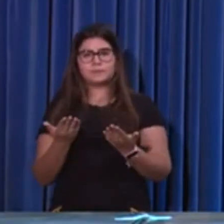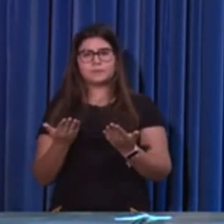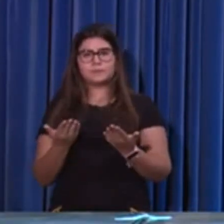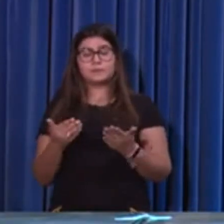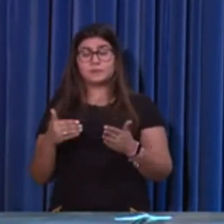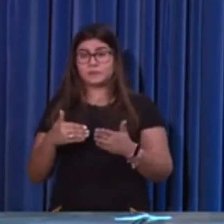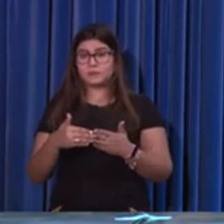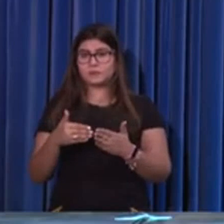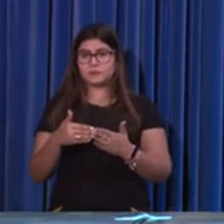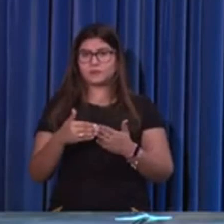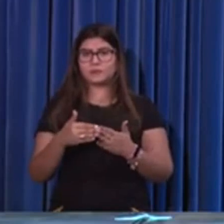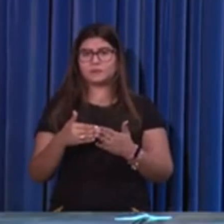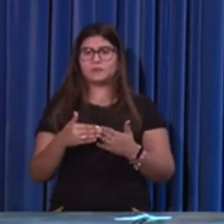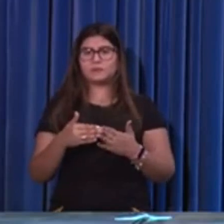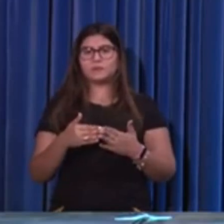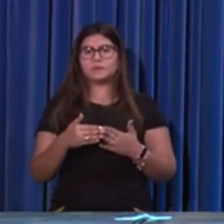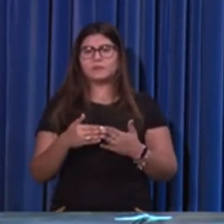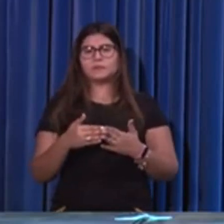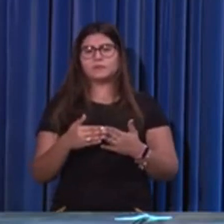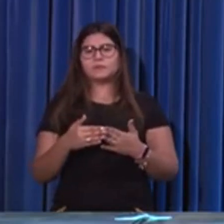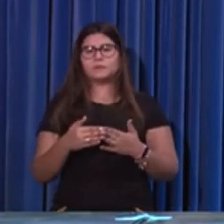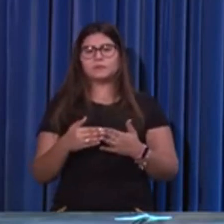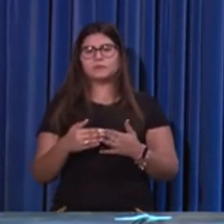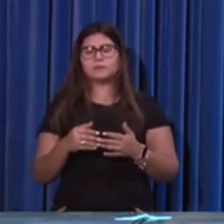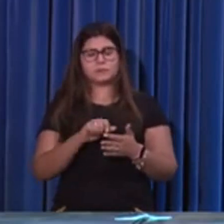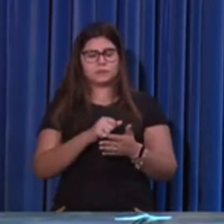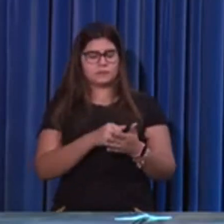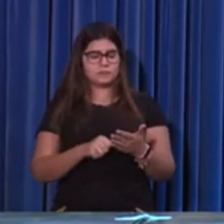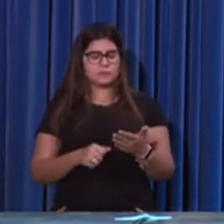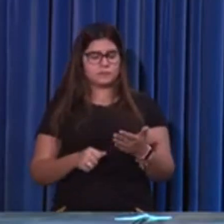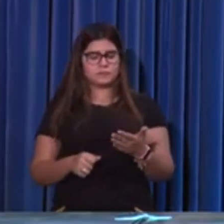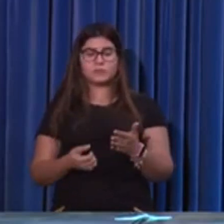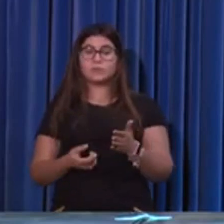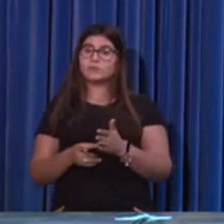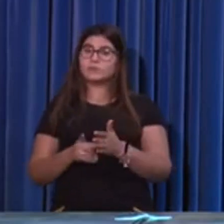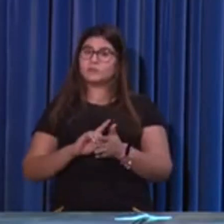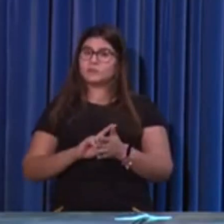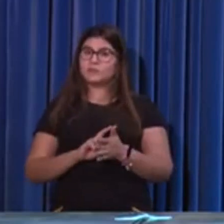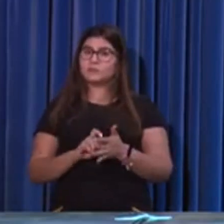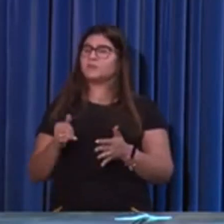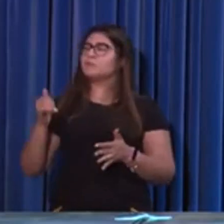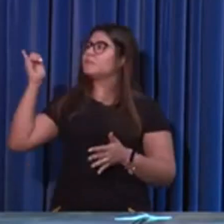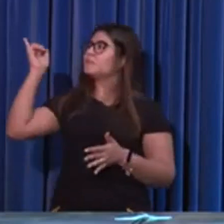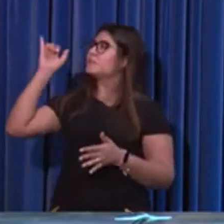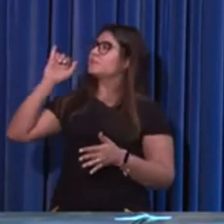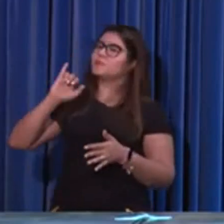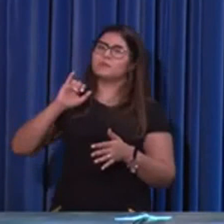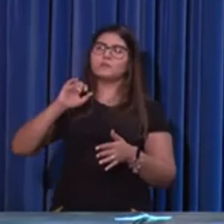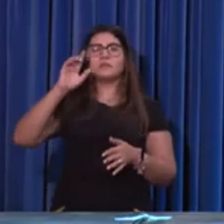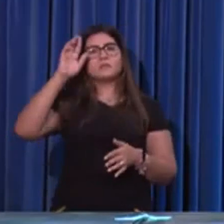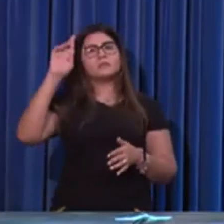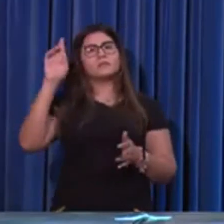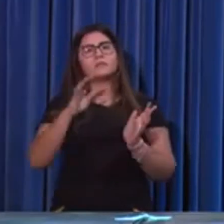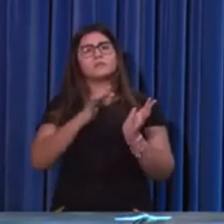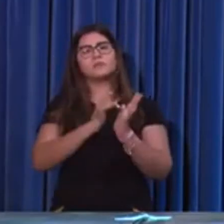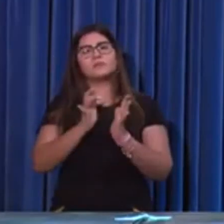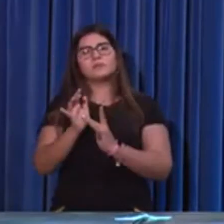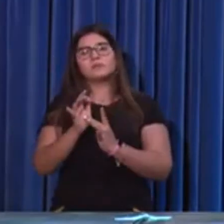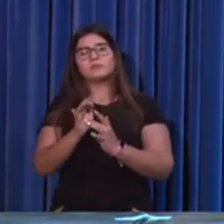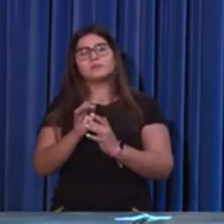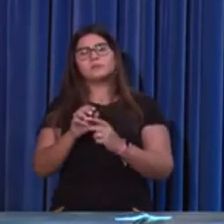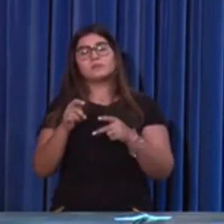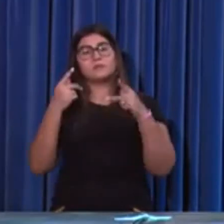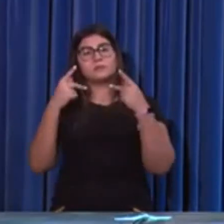último a ser escrito antes da vinda do Senhor Jesus. O